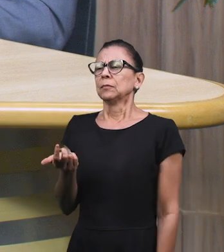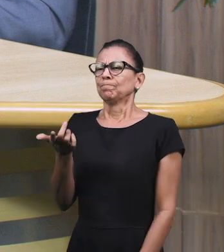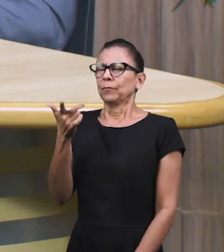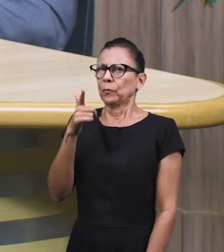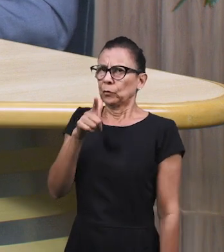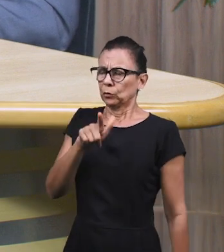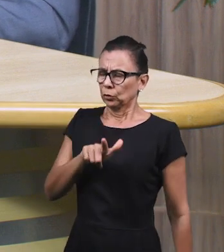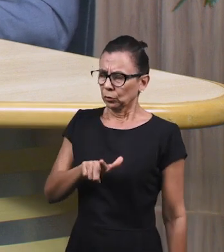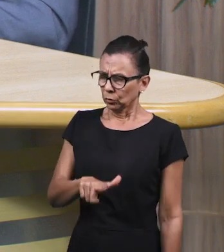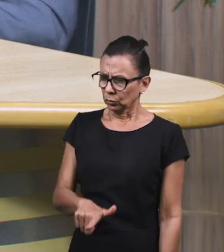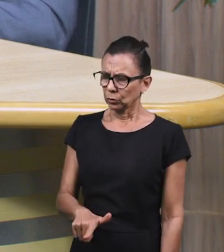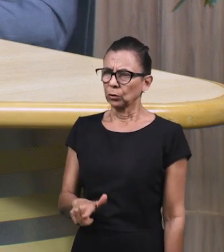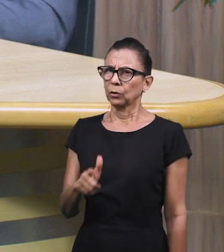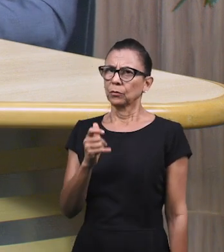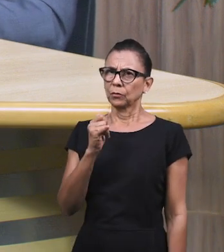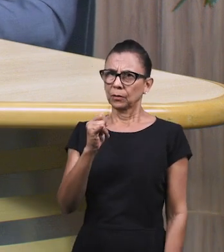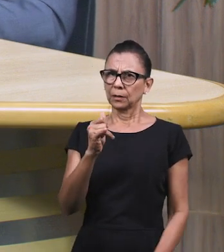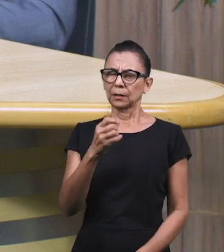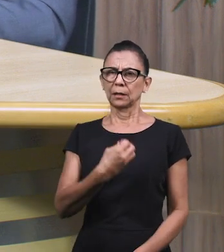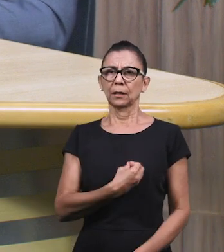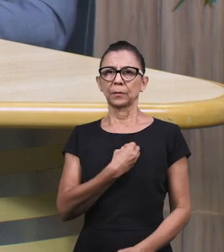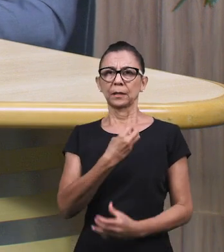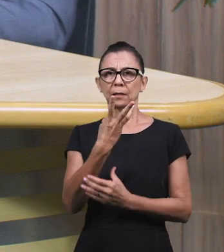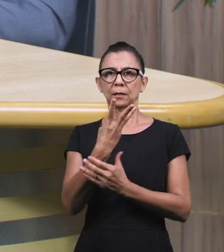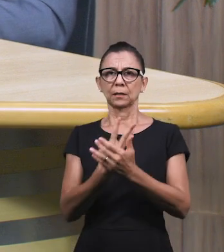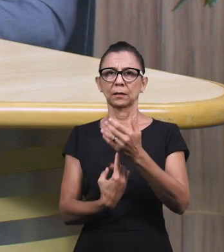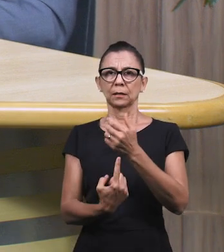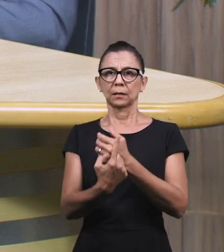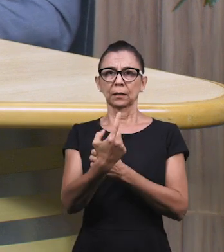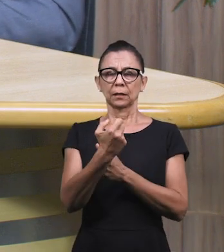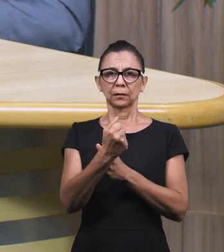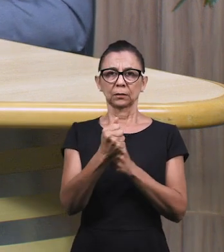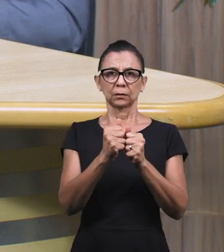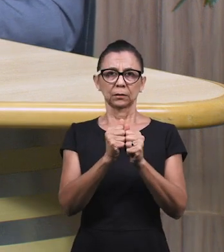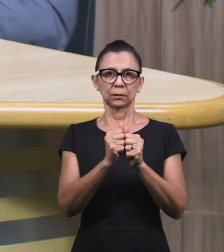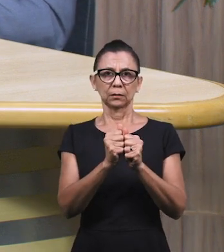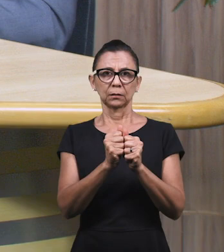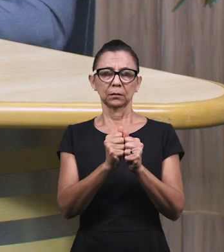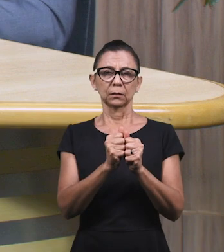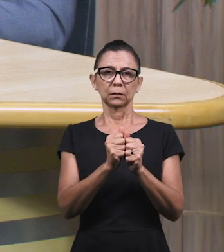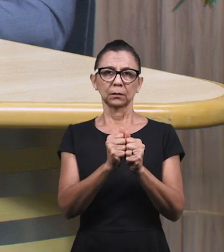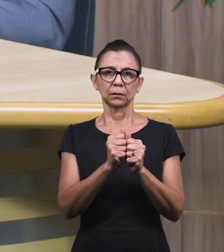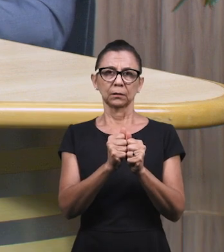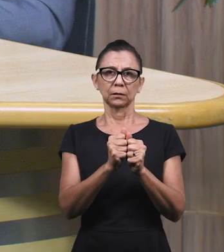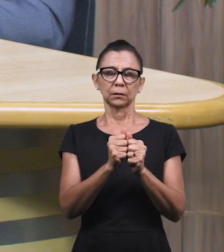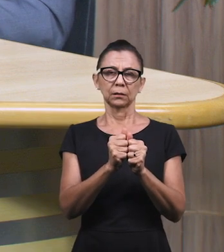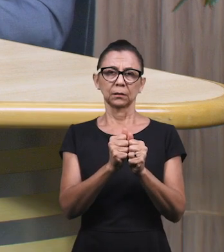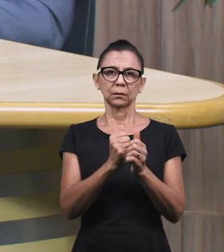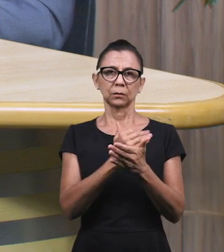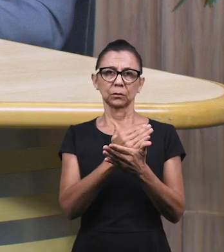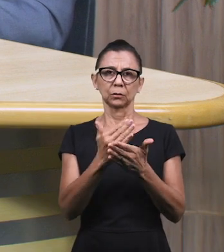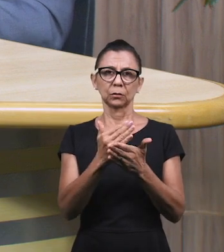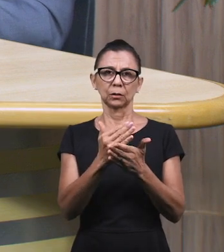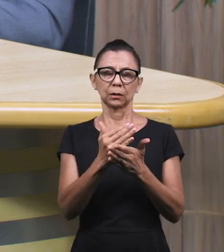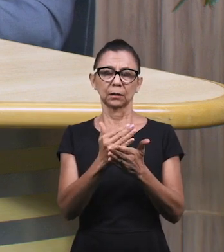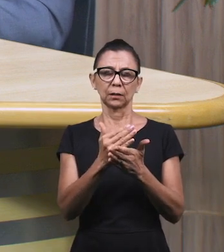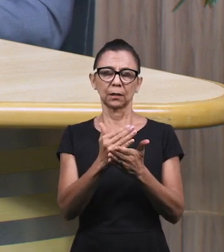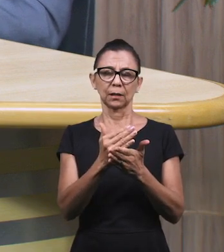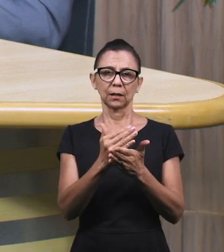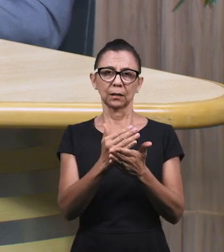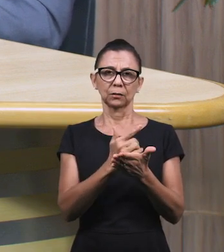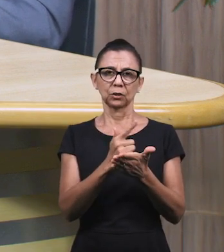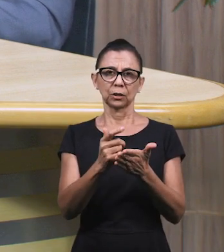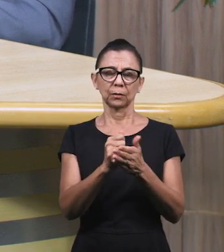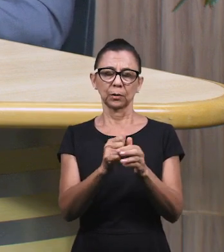primeira edição a gente vem falando da presença da Trindade em toda a Bíblia. Agora a gente está falando de Trindade e o projeto de